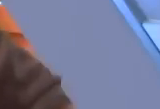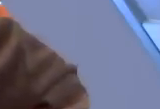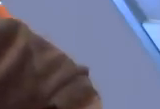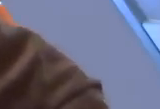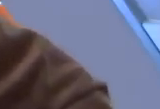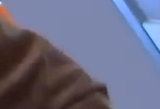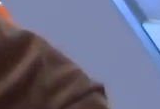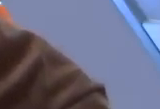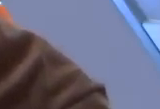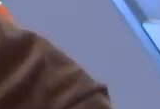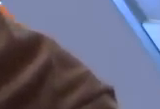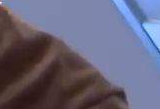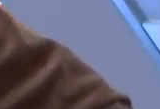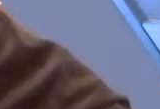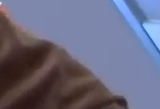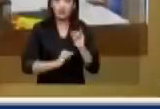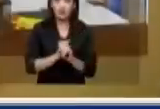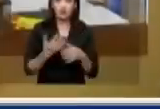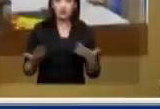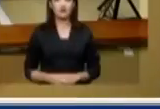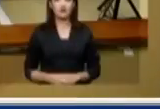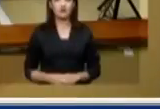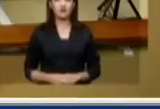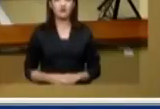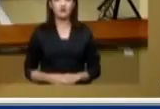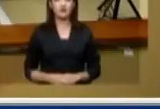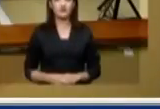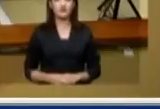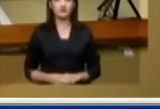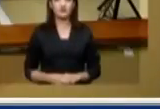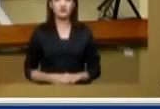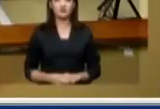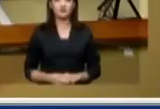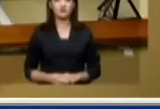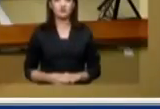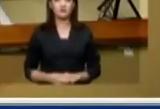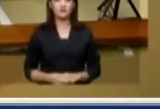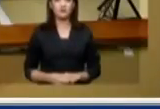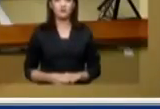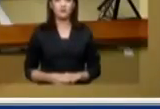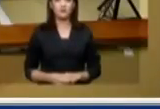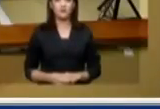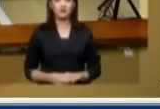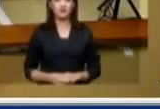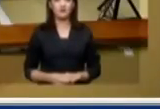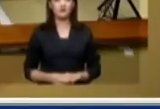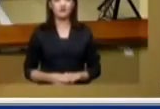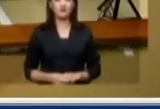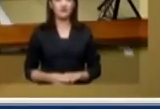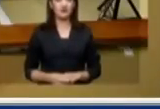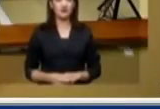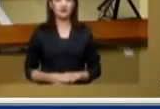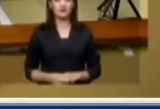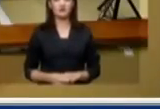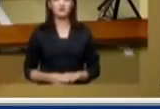ao Presidente da República é muita é muita arrogância é muita